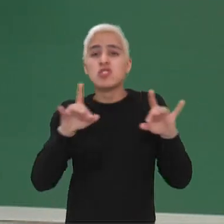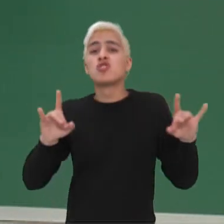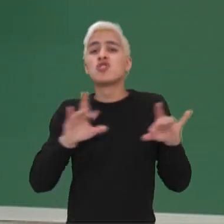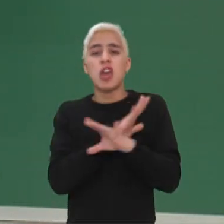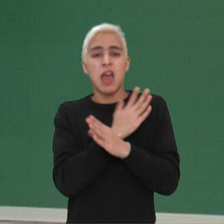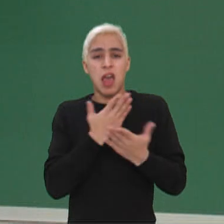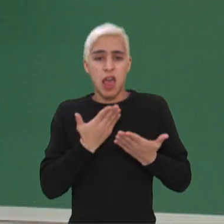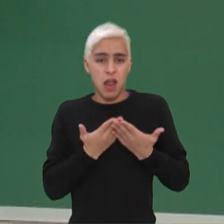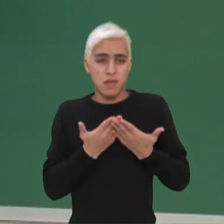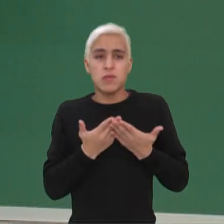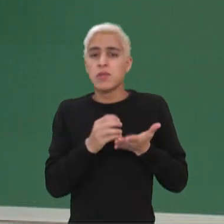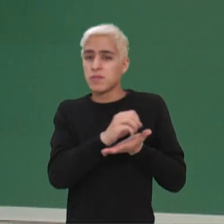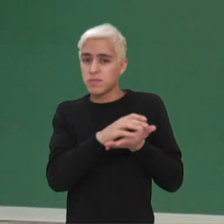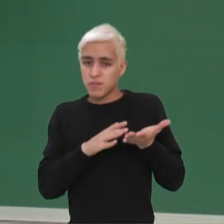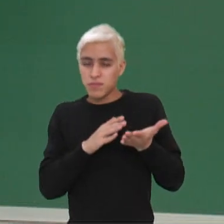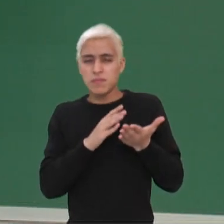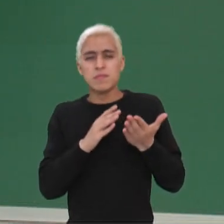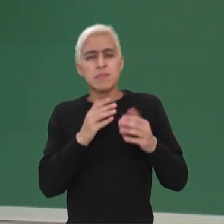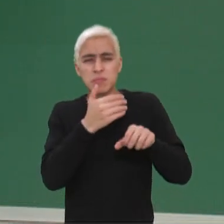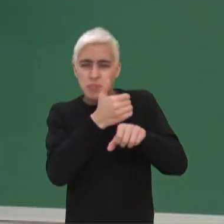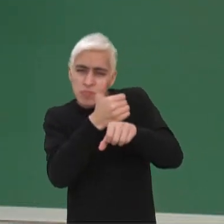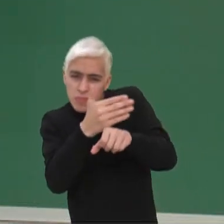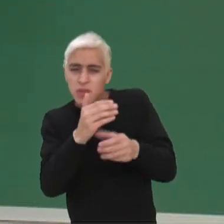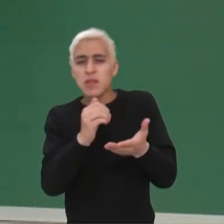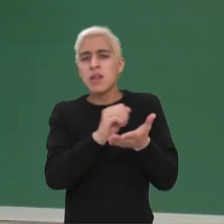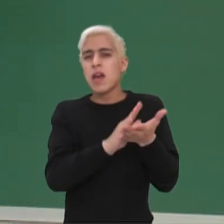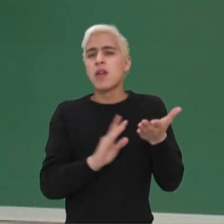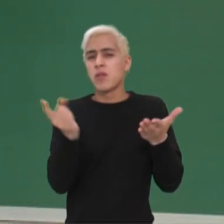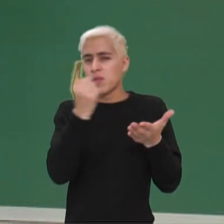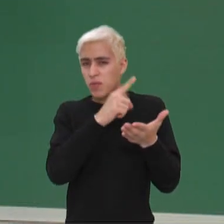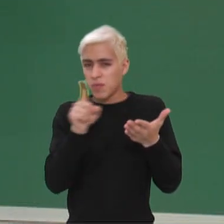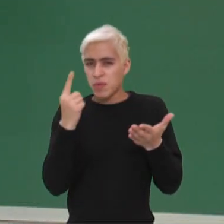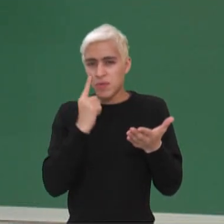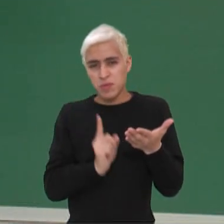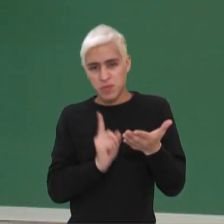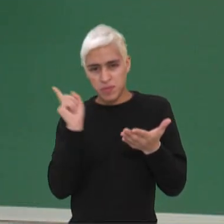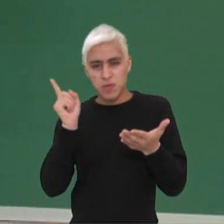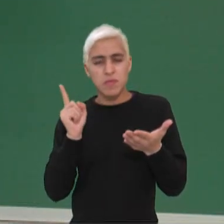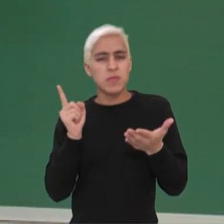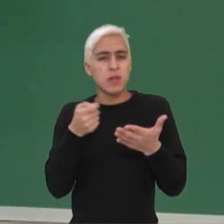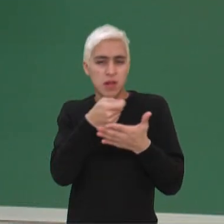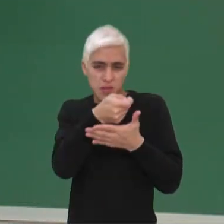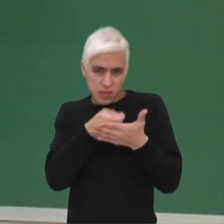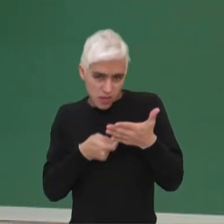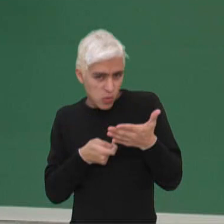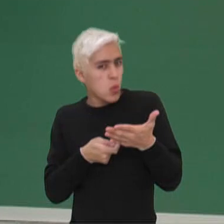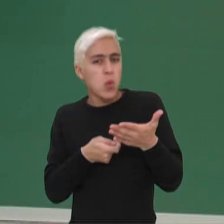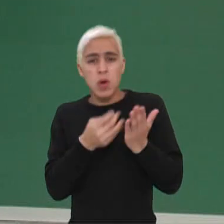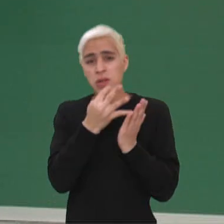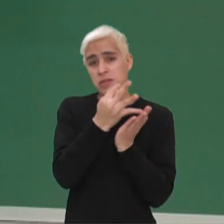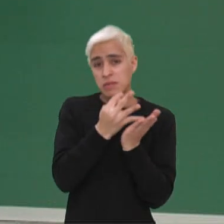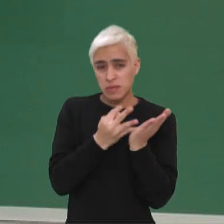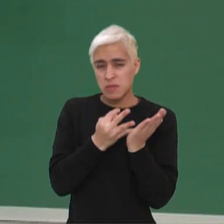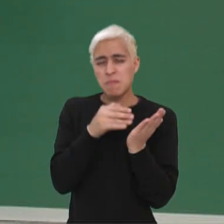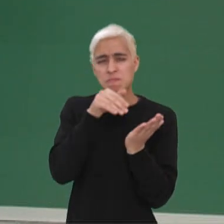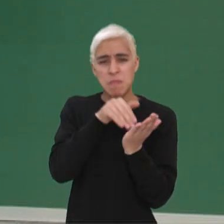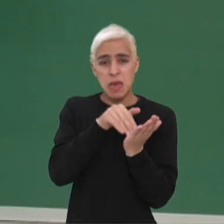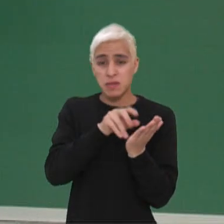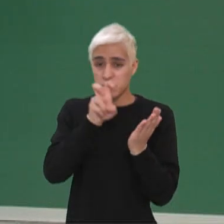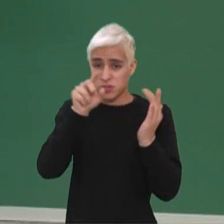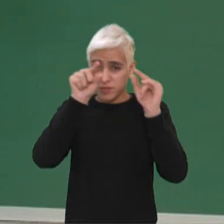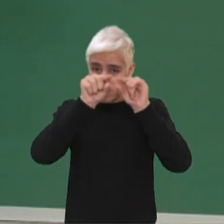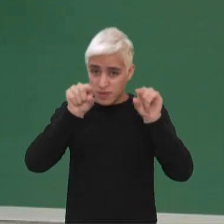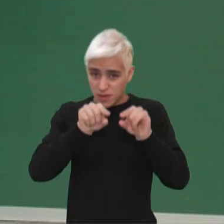nossa aula com os exercícios, façamos esse último exercício discursivo. Escreva em um texto em no máximo 5